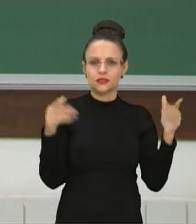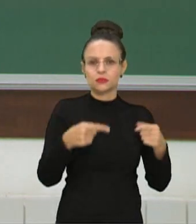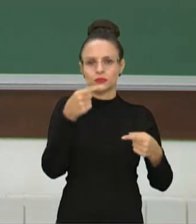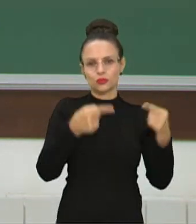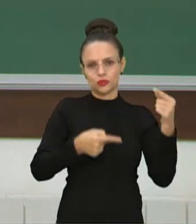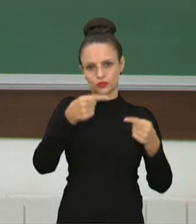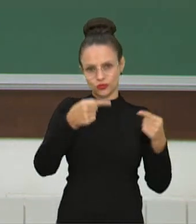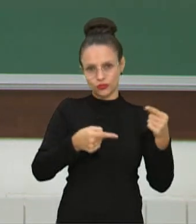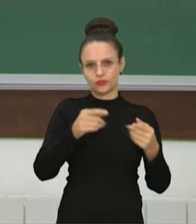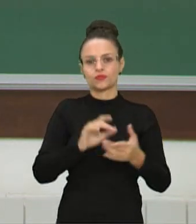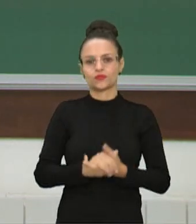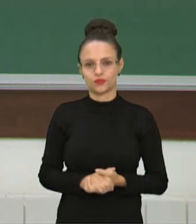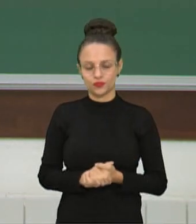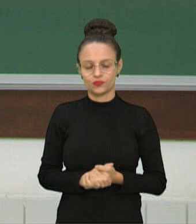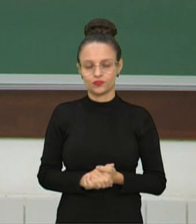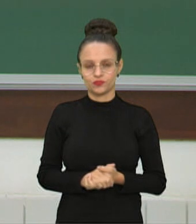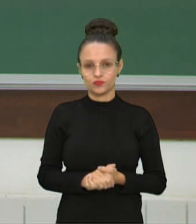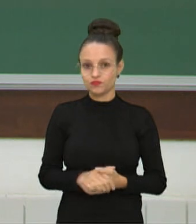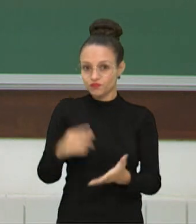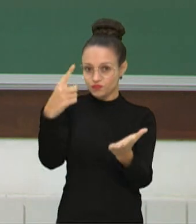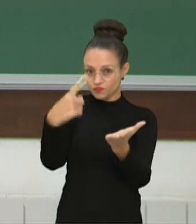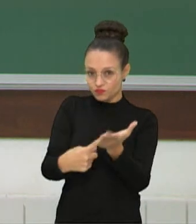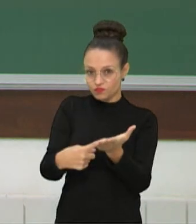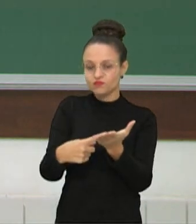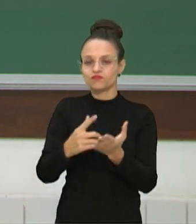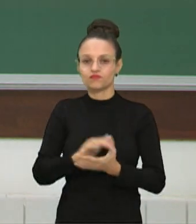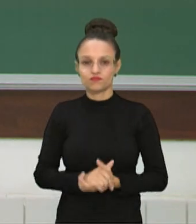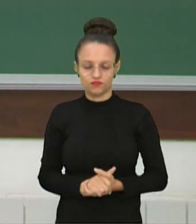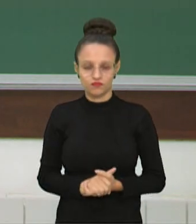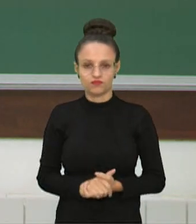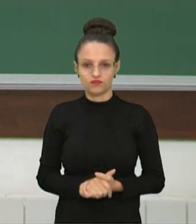transparência na política. Combinado?